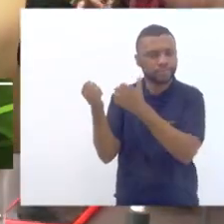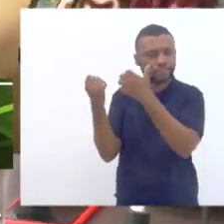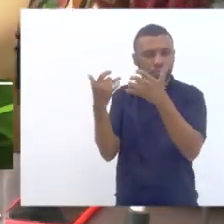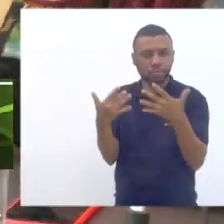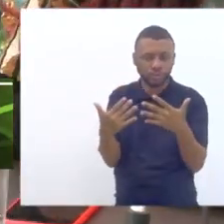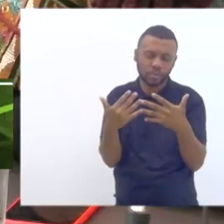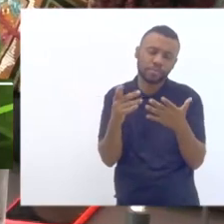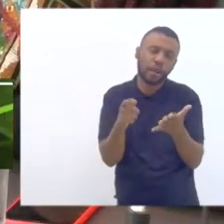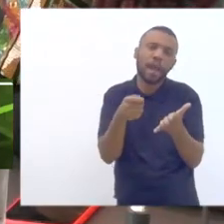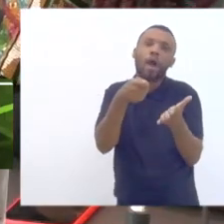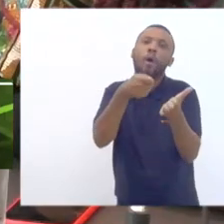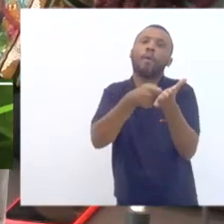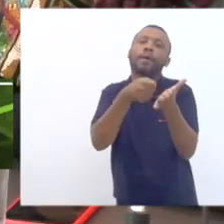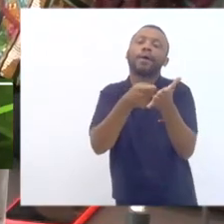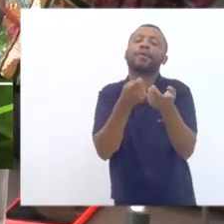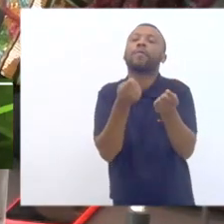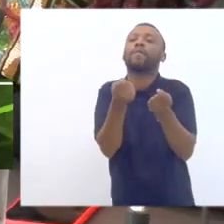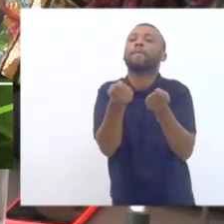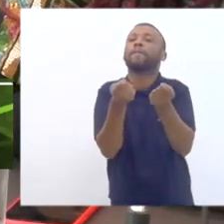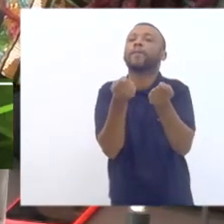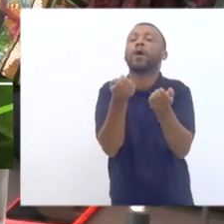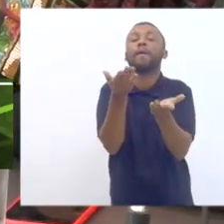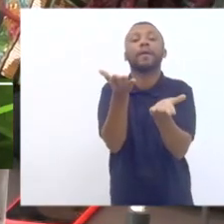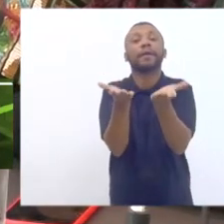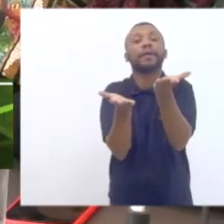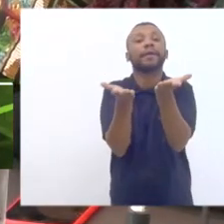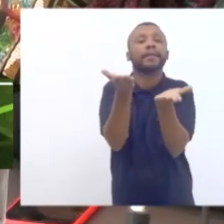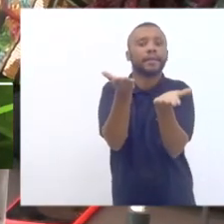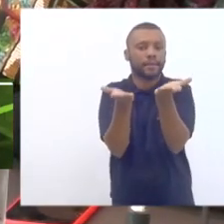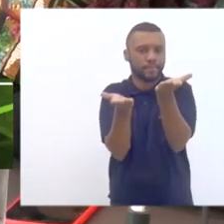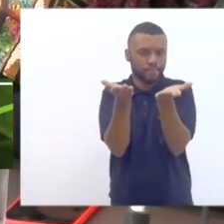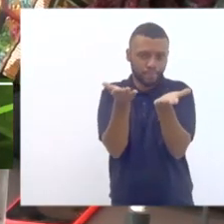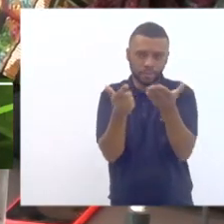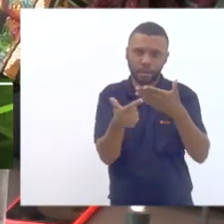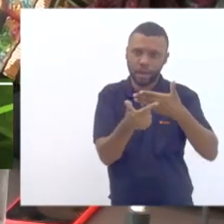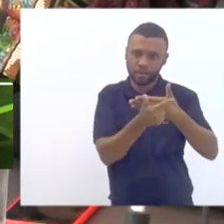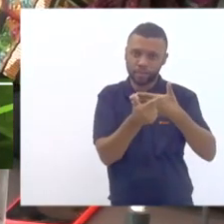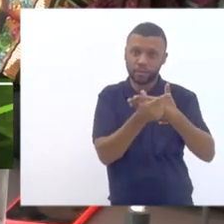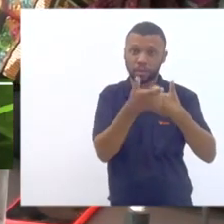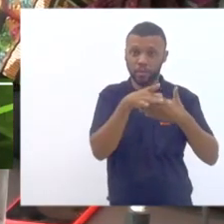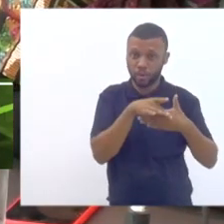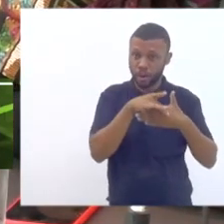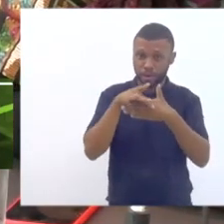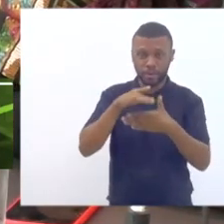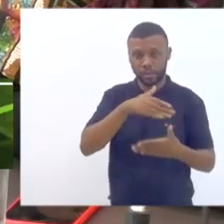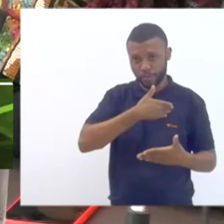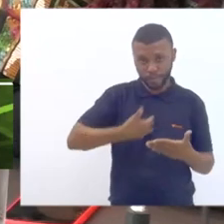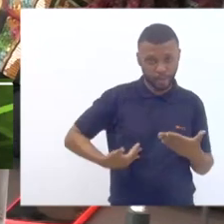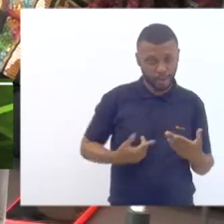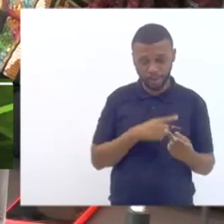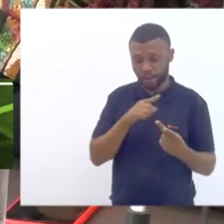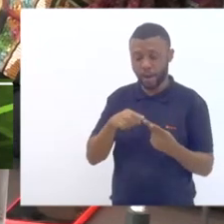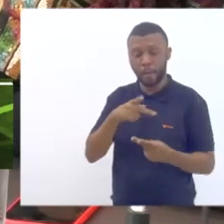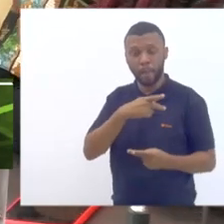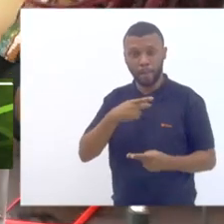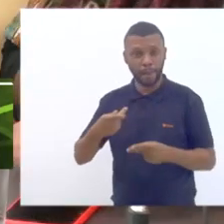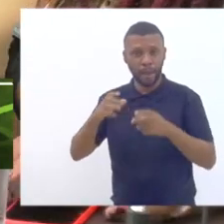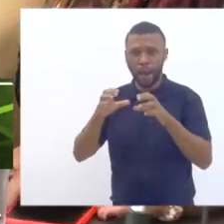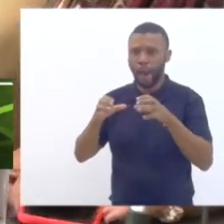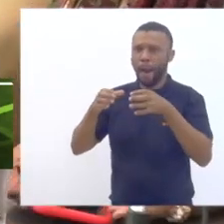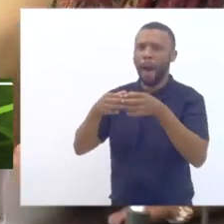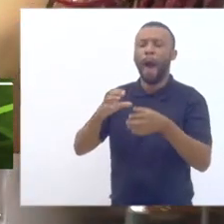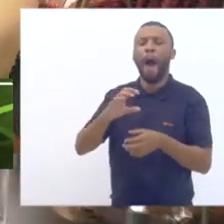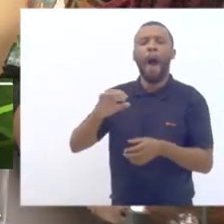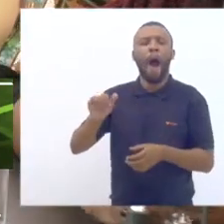vai exigir um ponto de equilíbrio entre a sua função como líder de governo e como presidente desta comissão, por